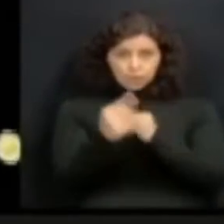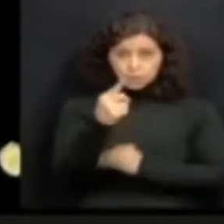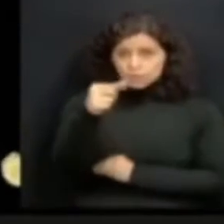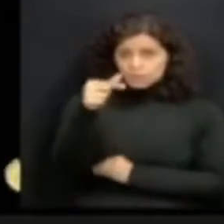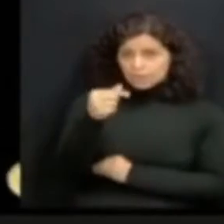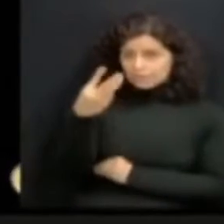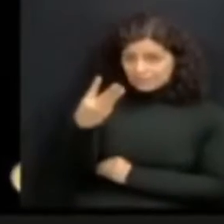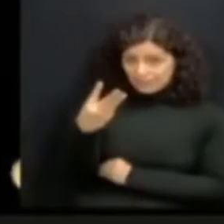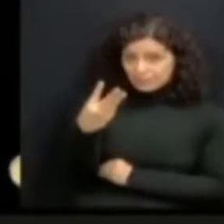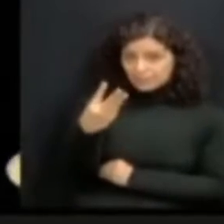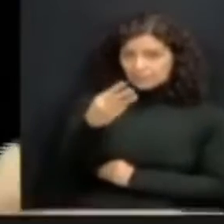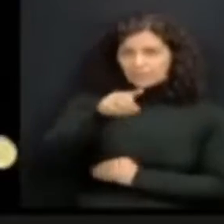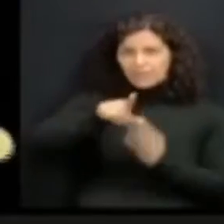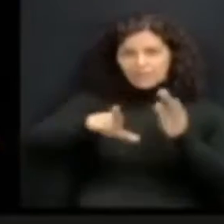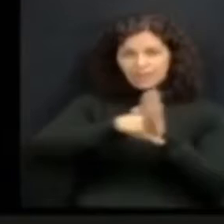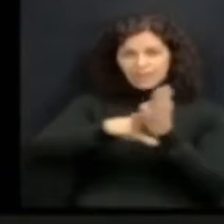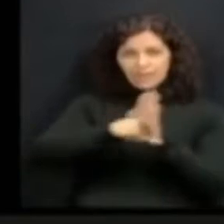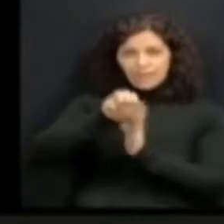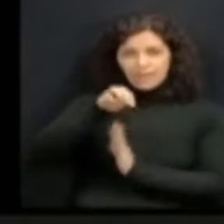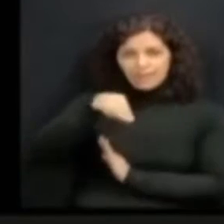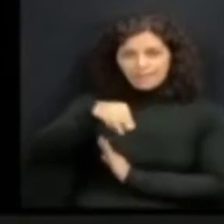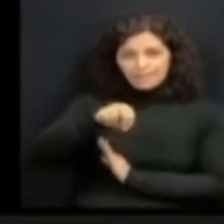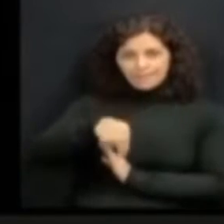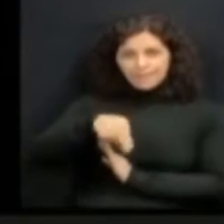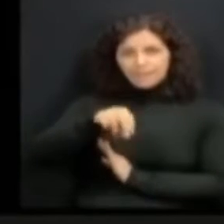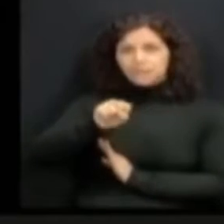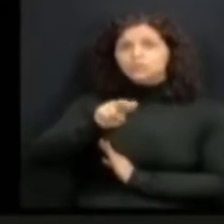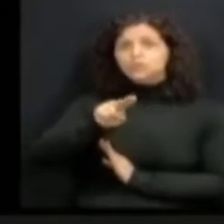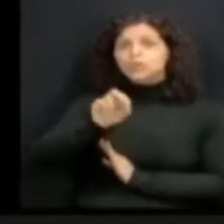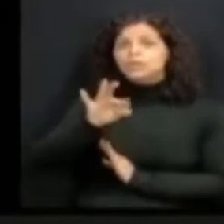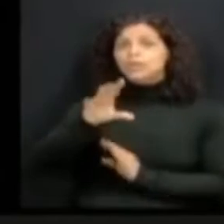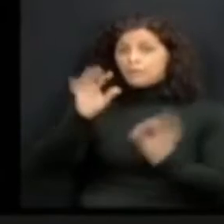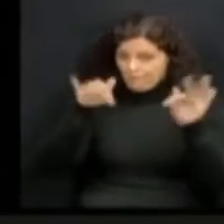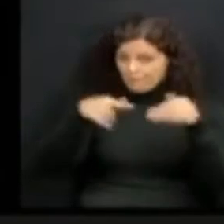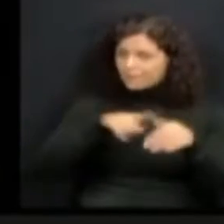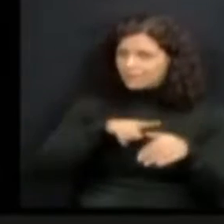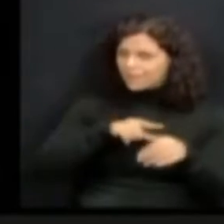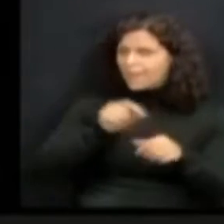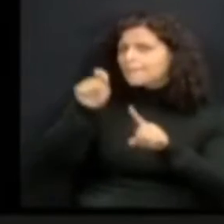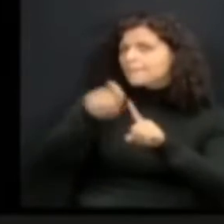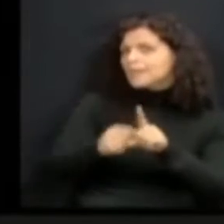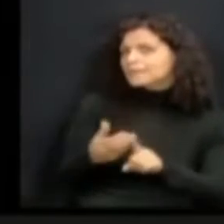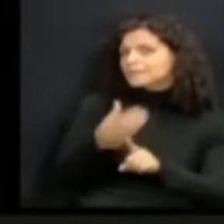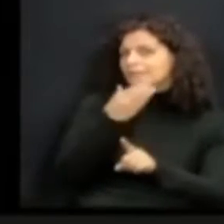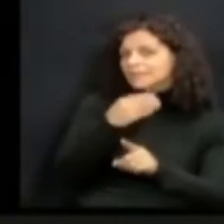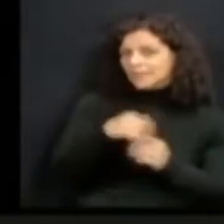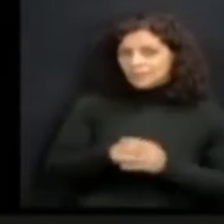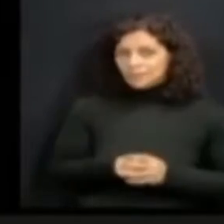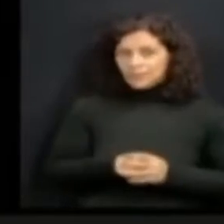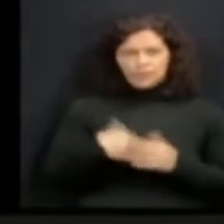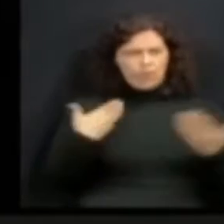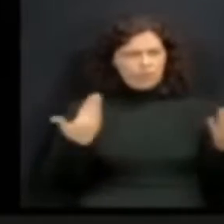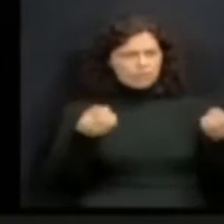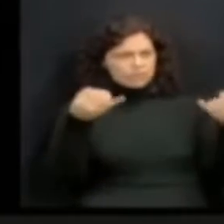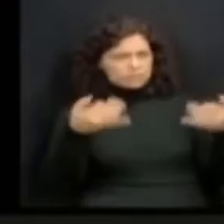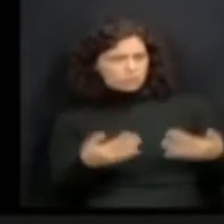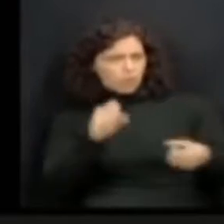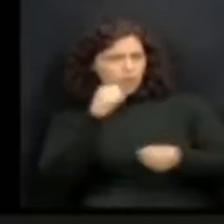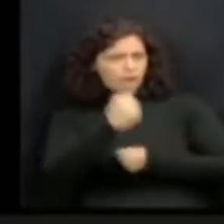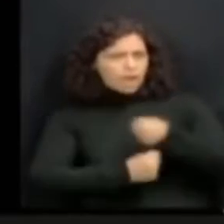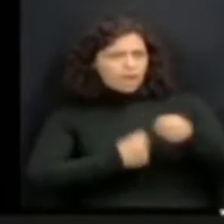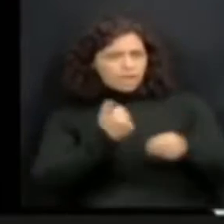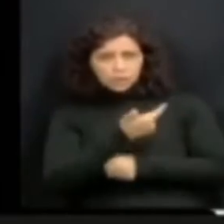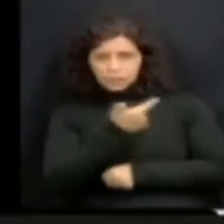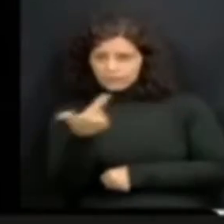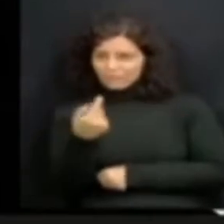173 Mansueto, ela tem fim, e é dezembro. Então, ela não vale para as considerações faladas para o próximo ano,